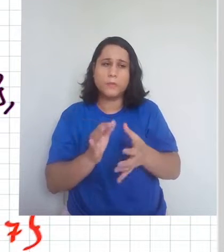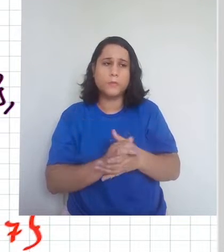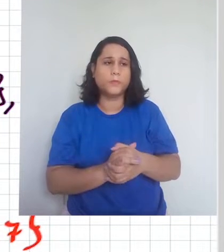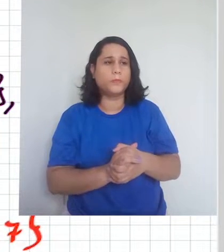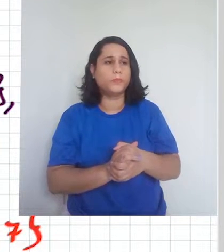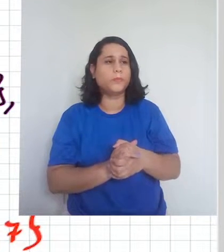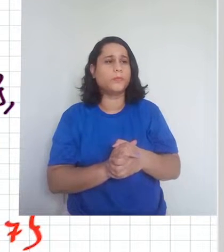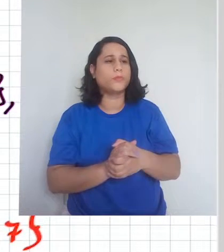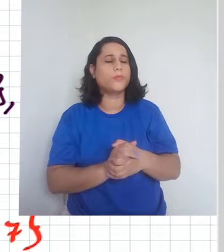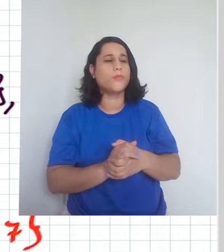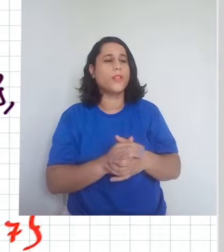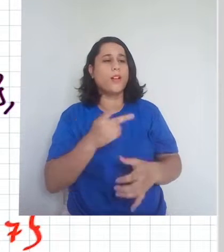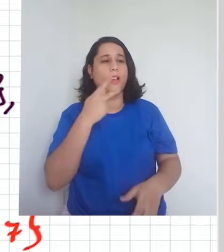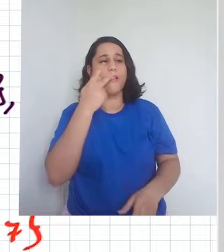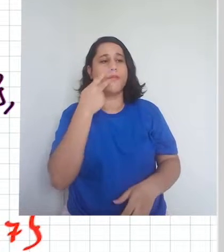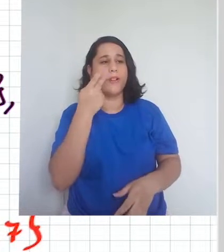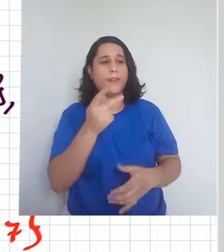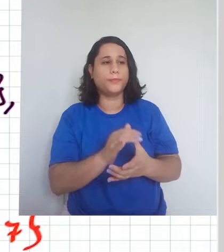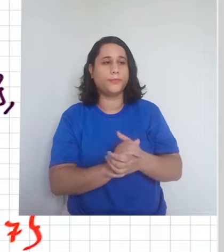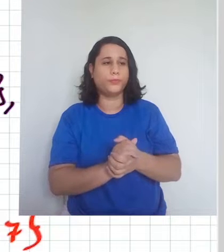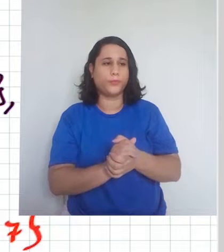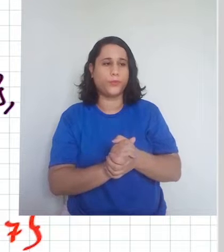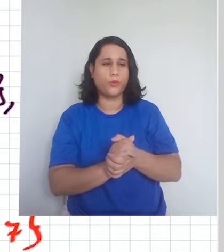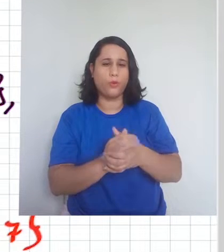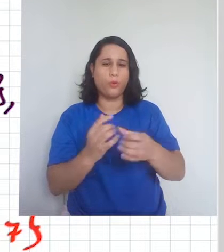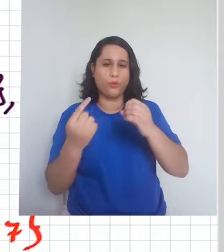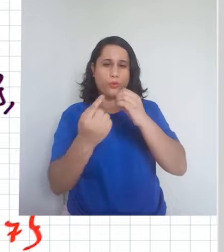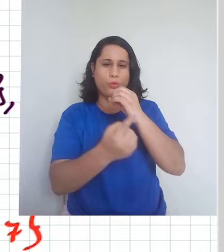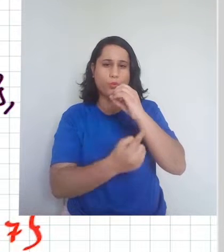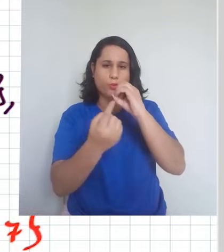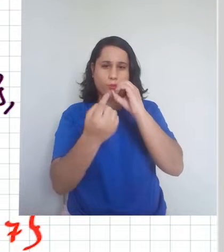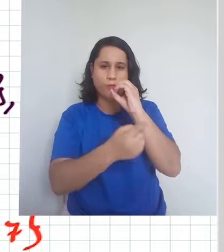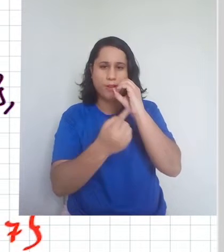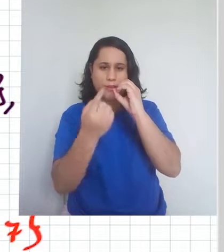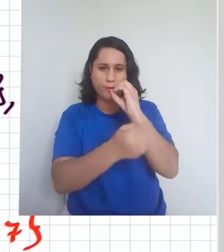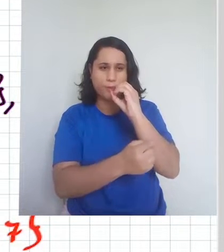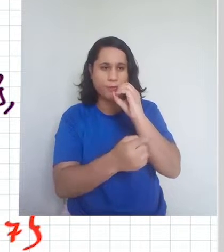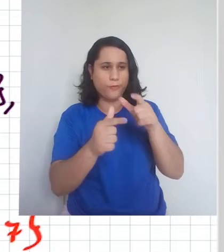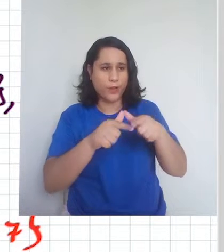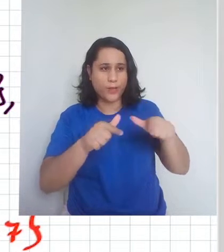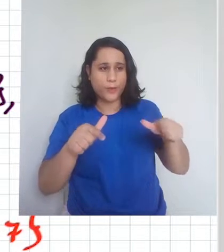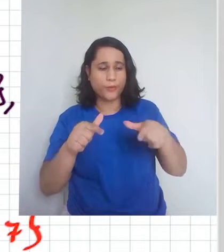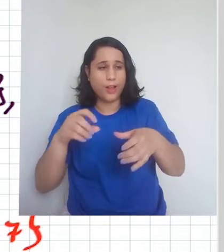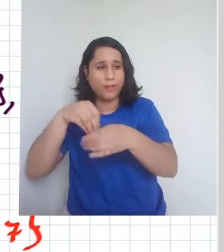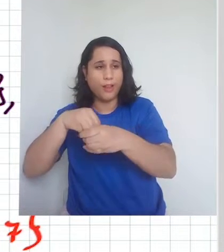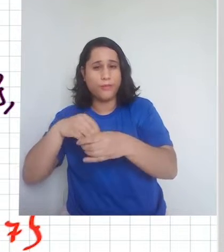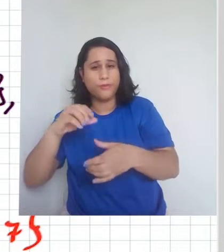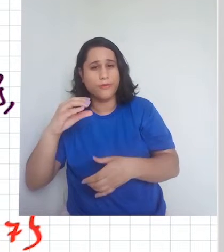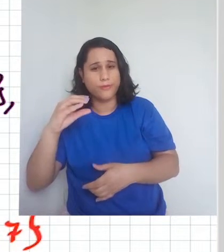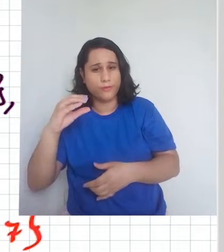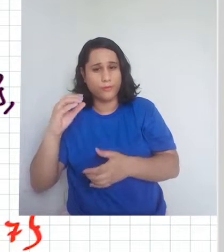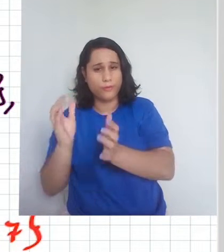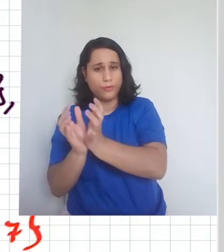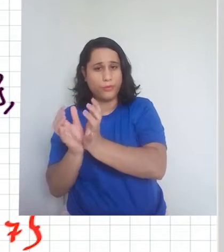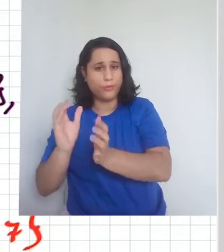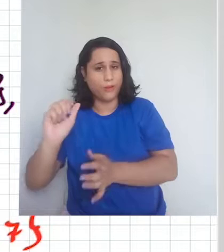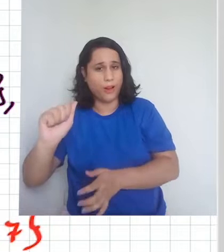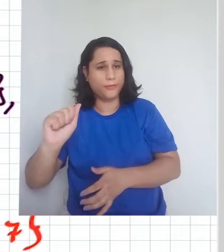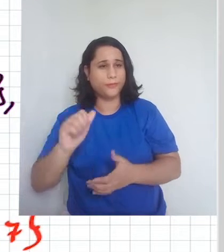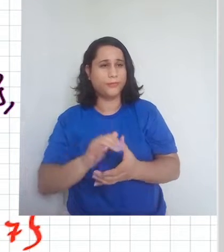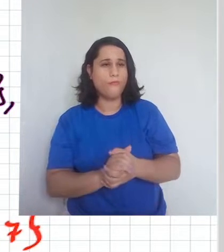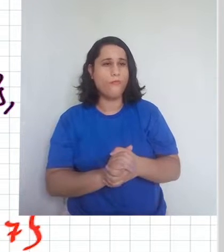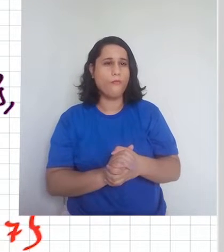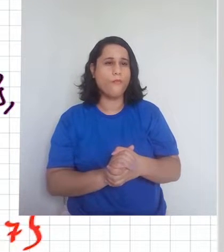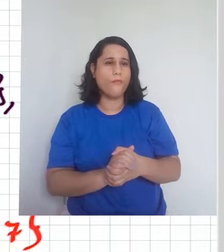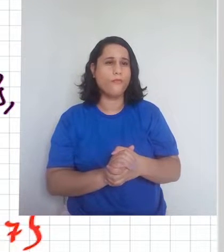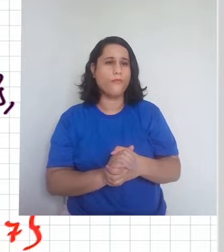próximo. Ele disse que o conjunto vazio está dentro de A. Sim, verdadeiro. O conjunto